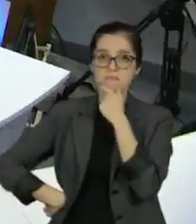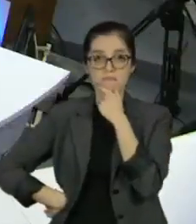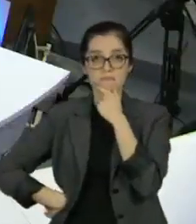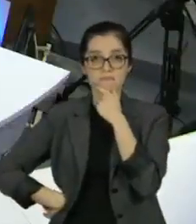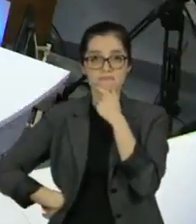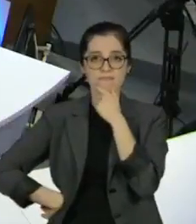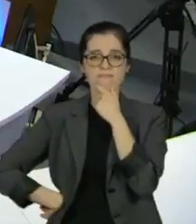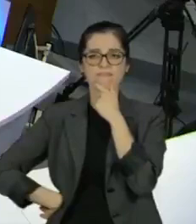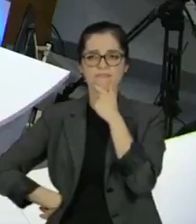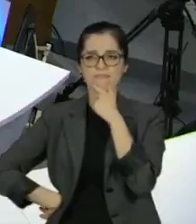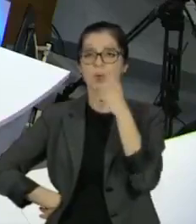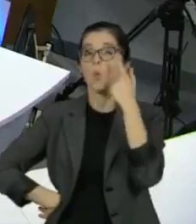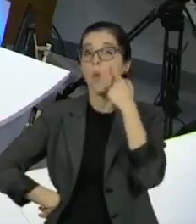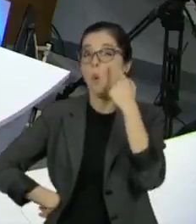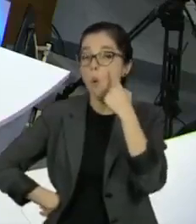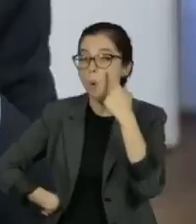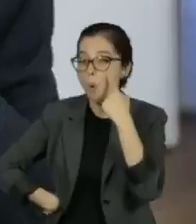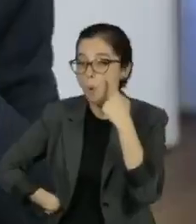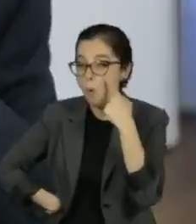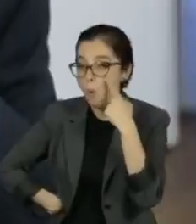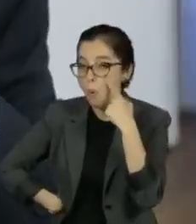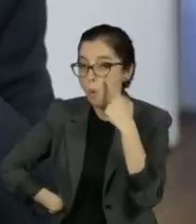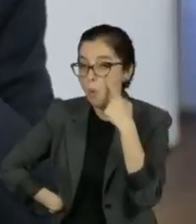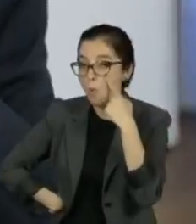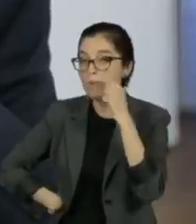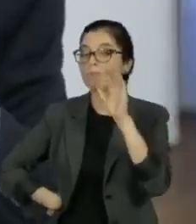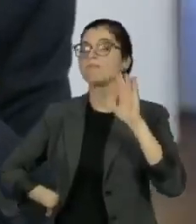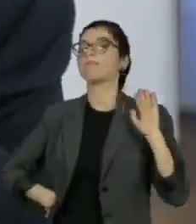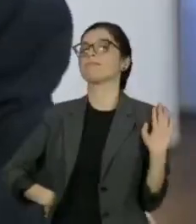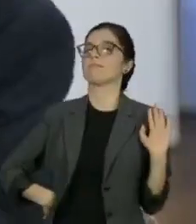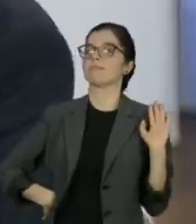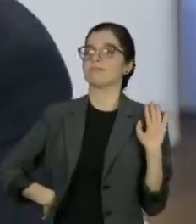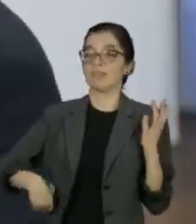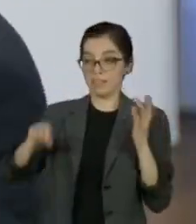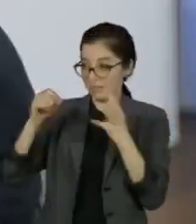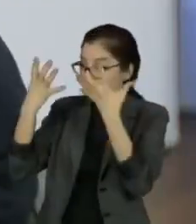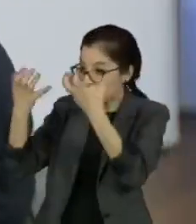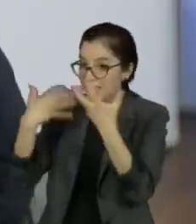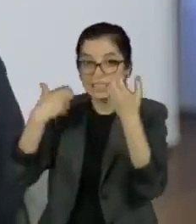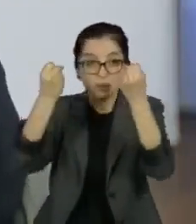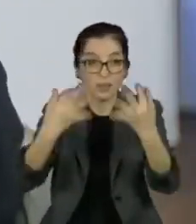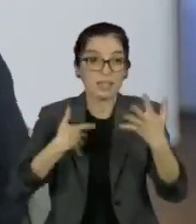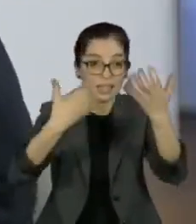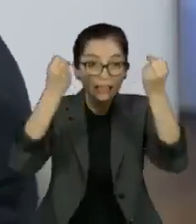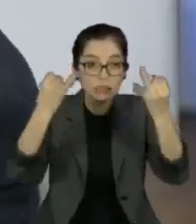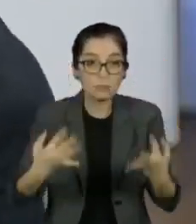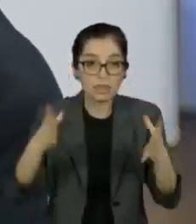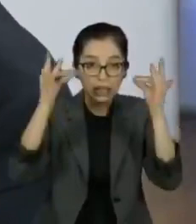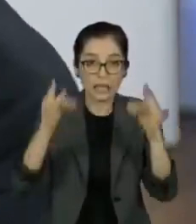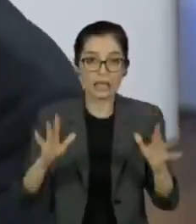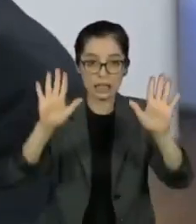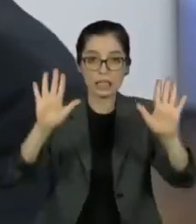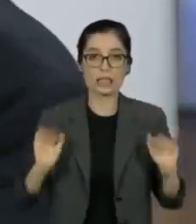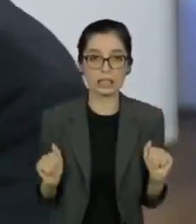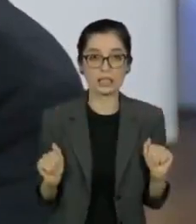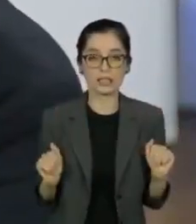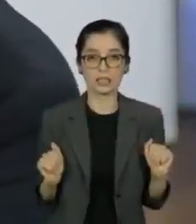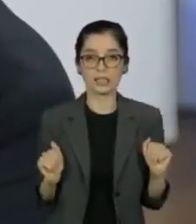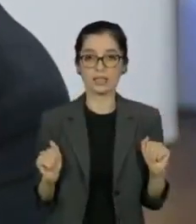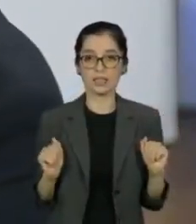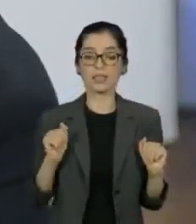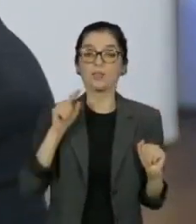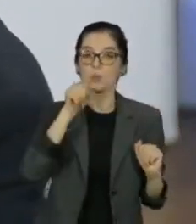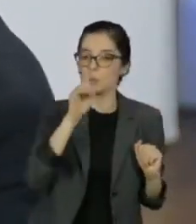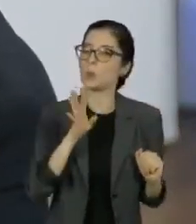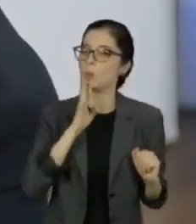eu sei que é Ah deixa eu falar posso contar agora o detalhe Então era você conhece o que é sábio